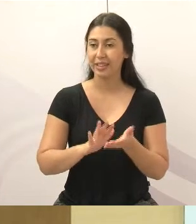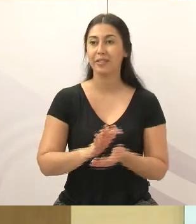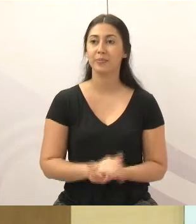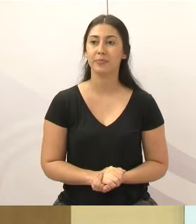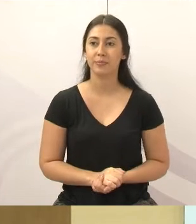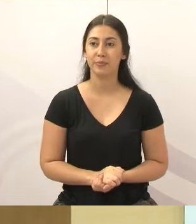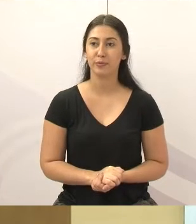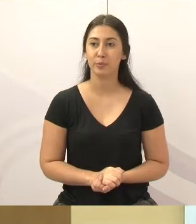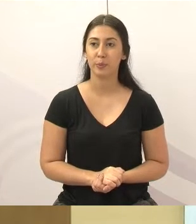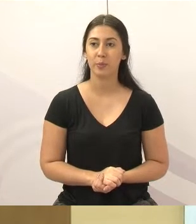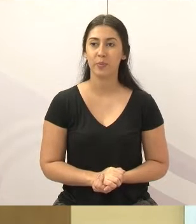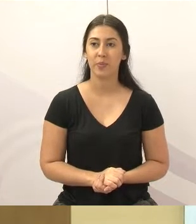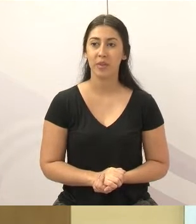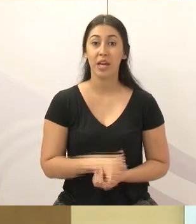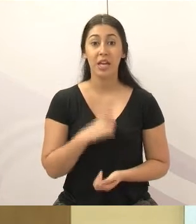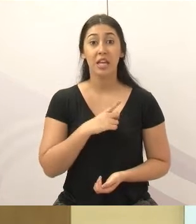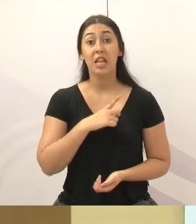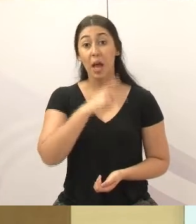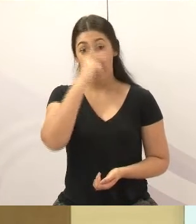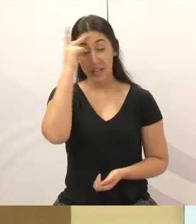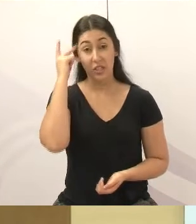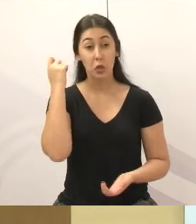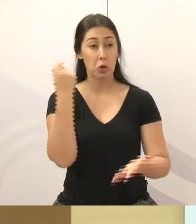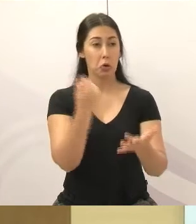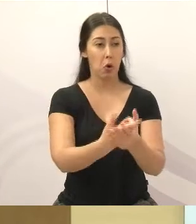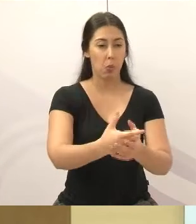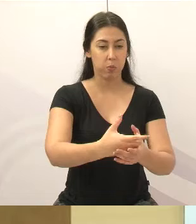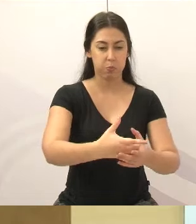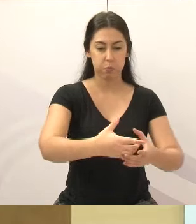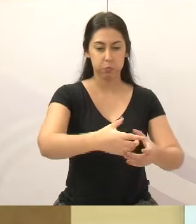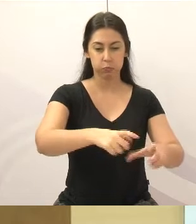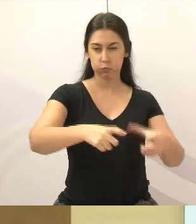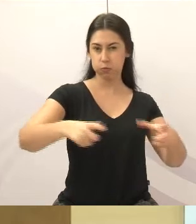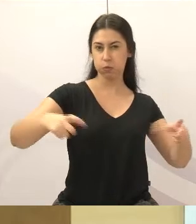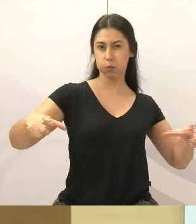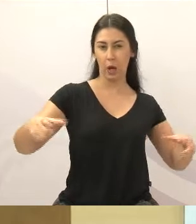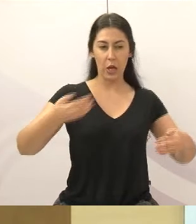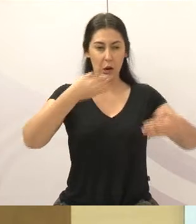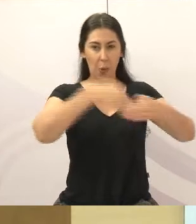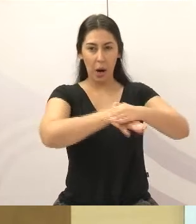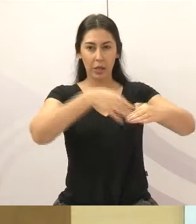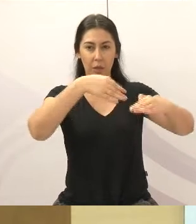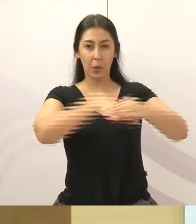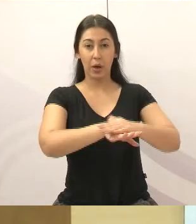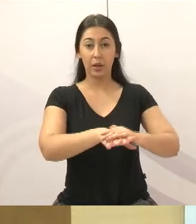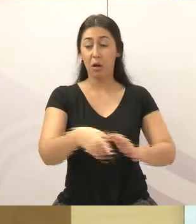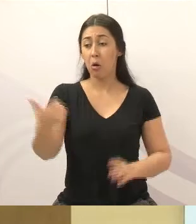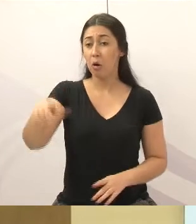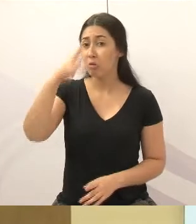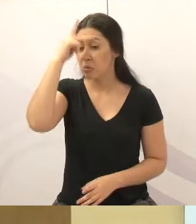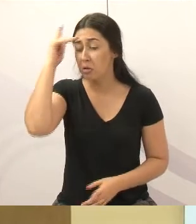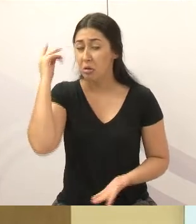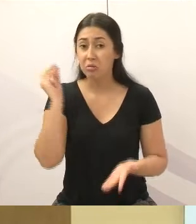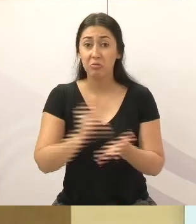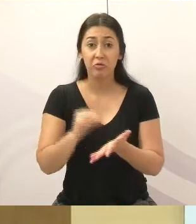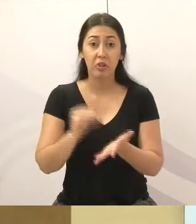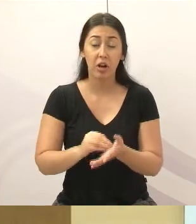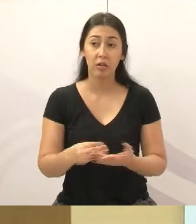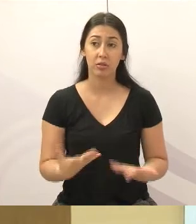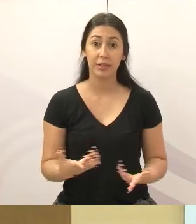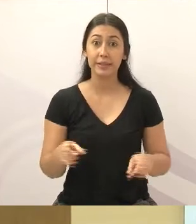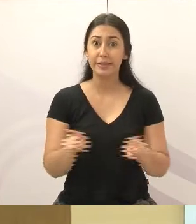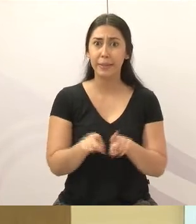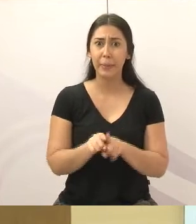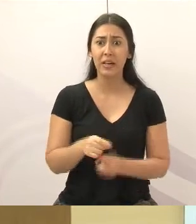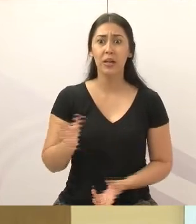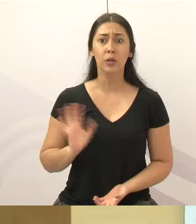para ter, mas não tem. Muita gente compra aí de caixa fechada, quando tem, leva e estoca isso e falta para as pessoas, entendeu? E preço